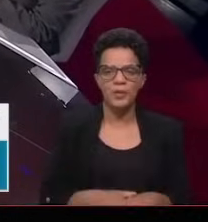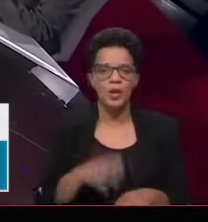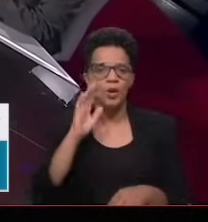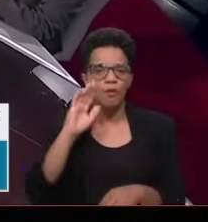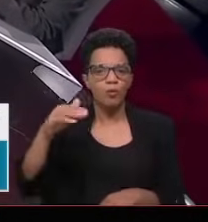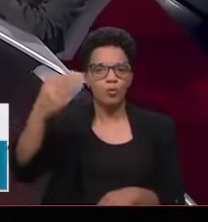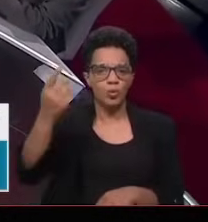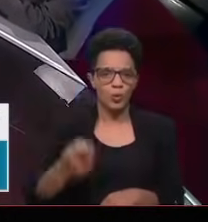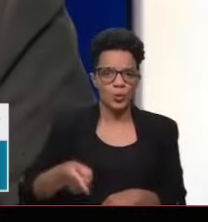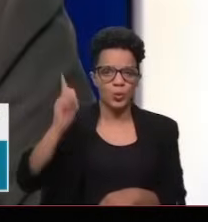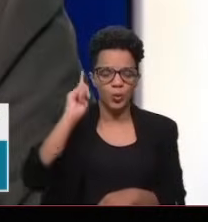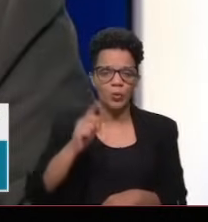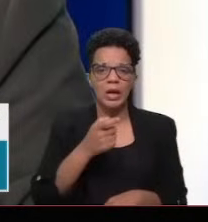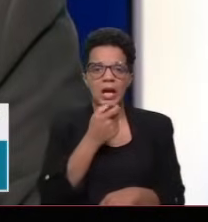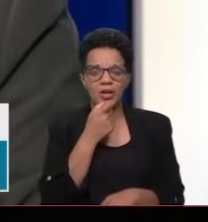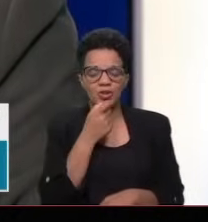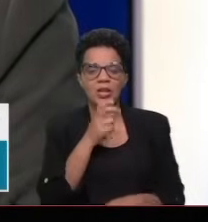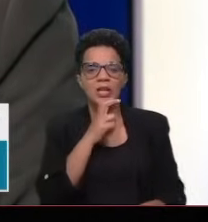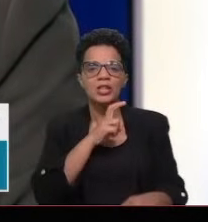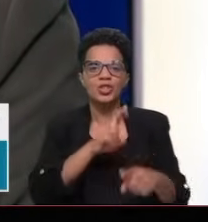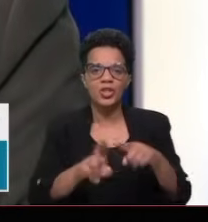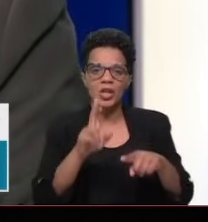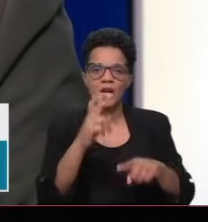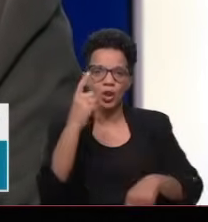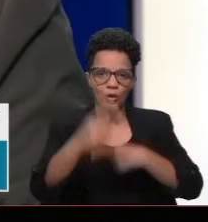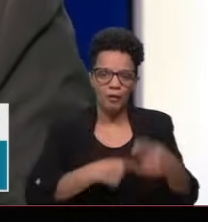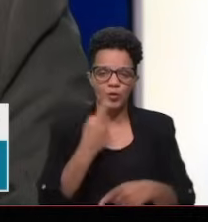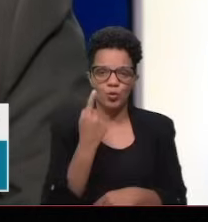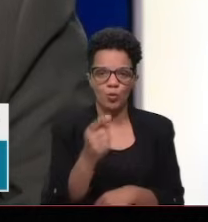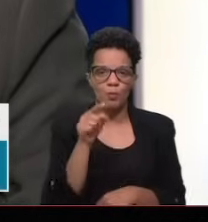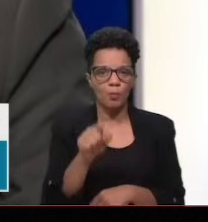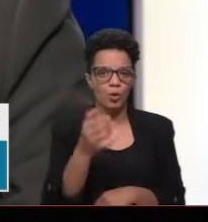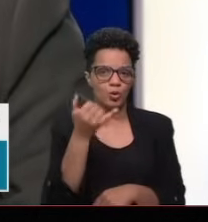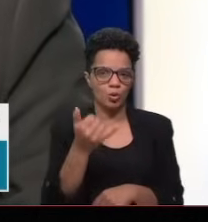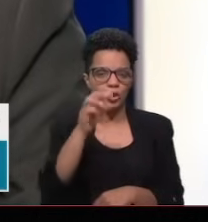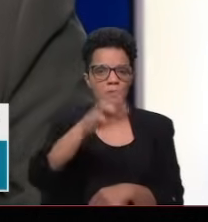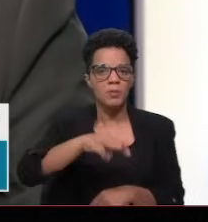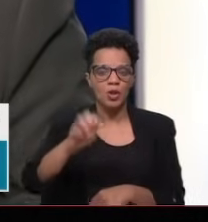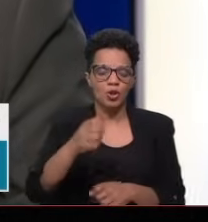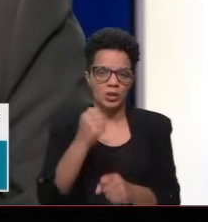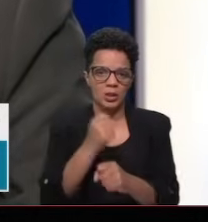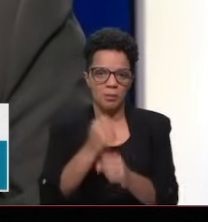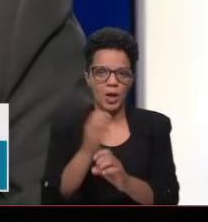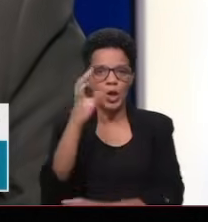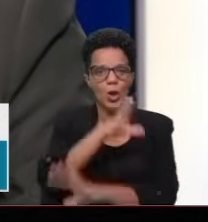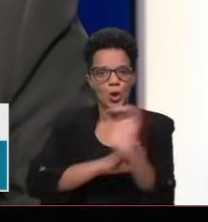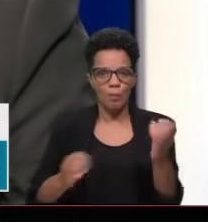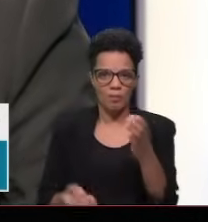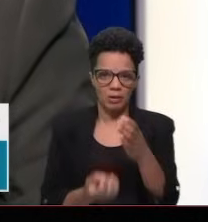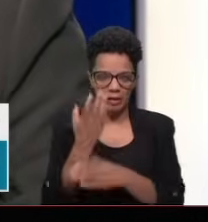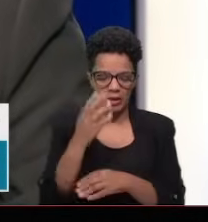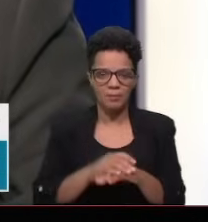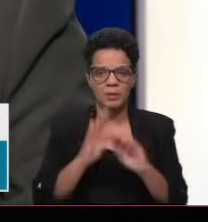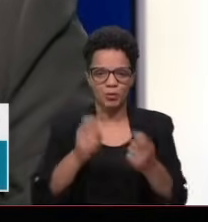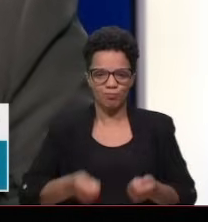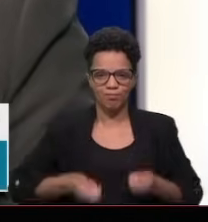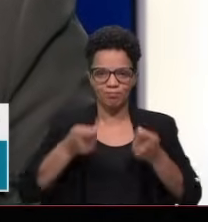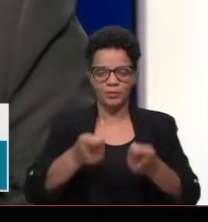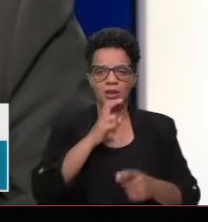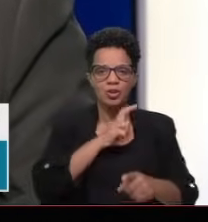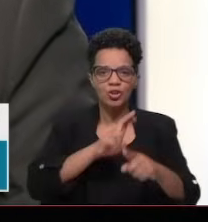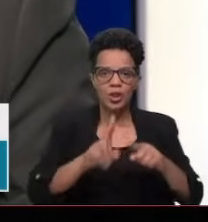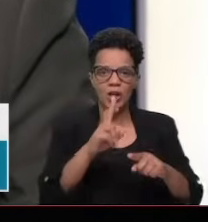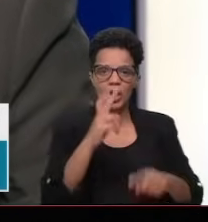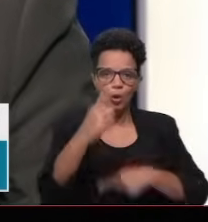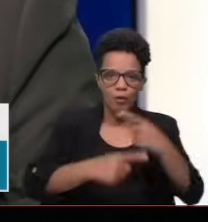é são as energias renováveis que vão criar 1.2 milhões de empregos na Europa e por isso nós temos que apostar nas energias renováveis como energias de